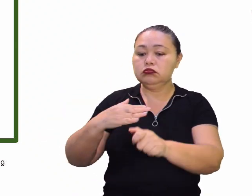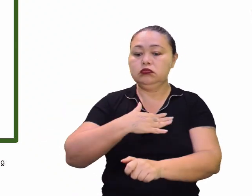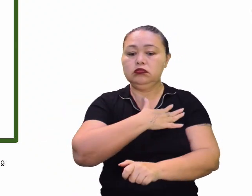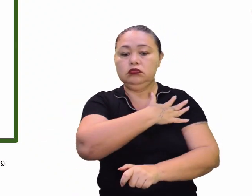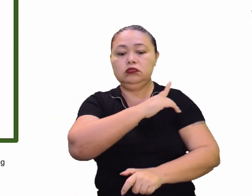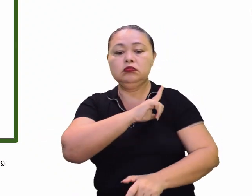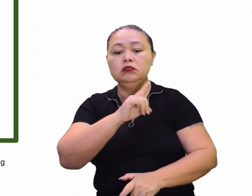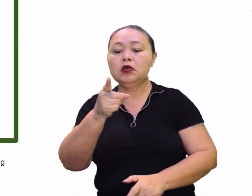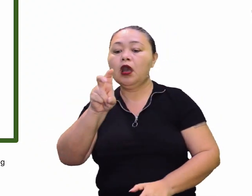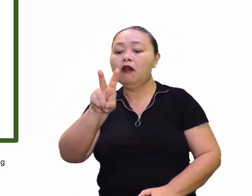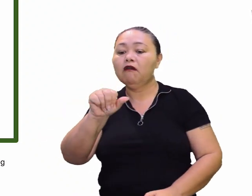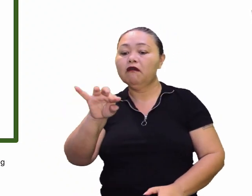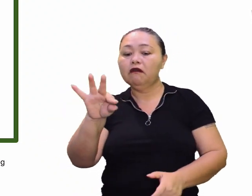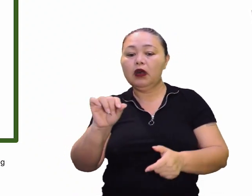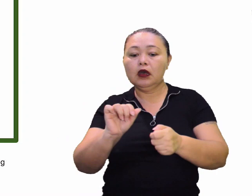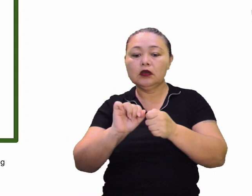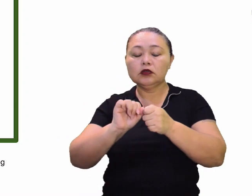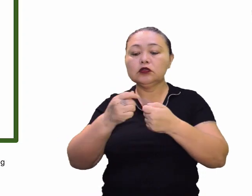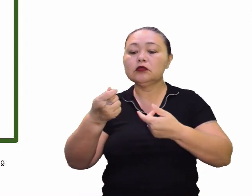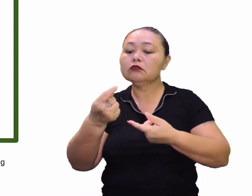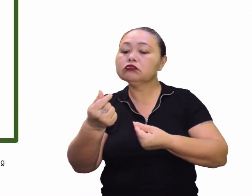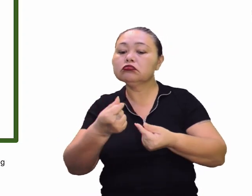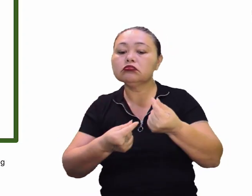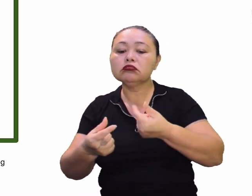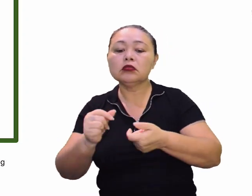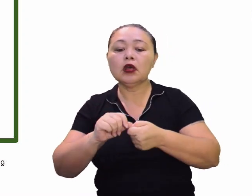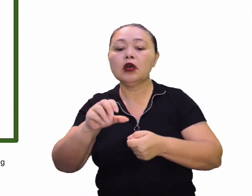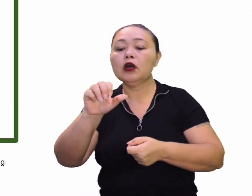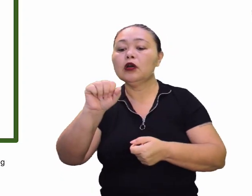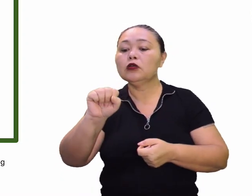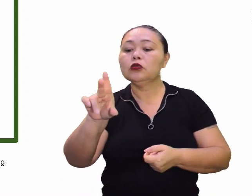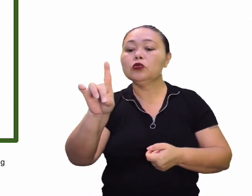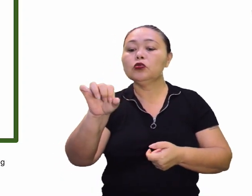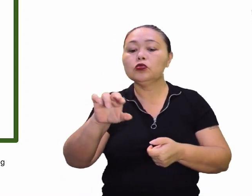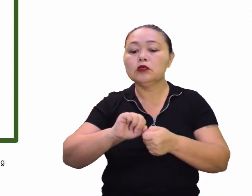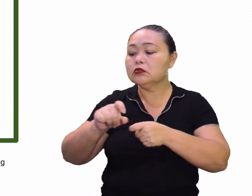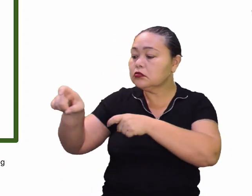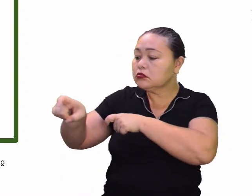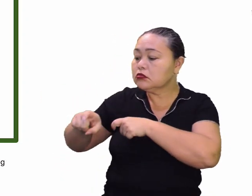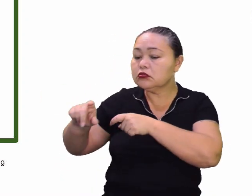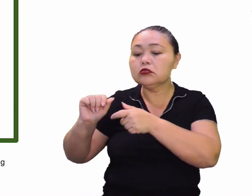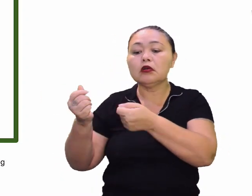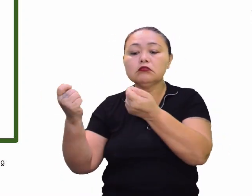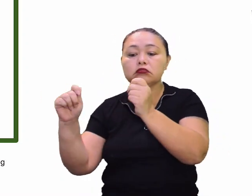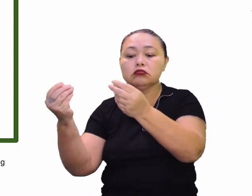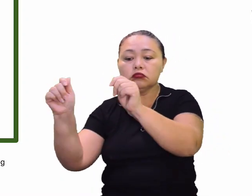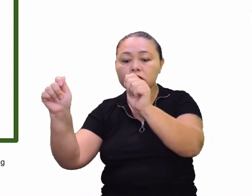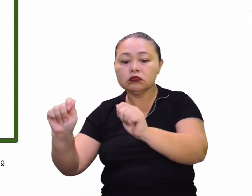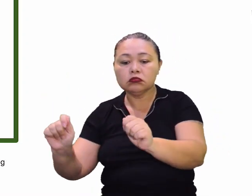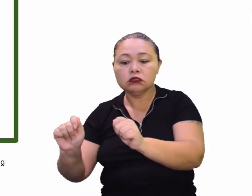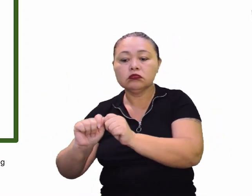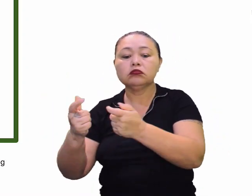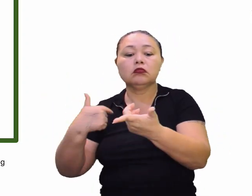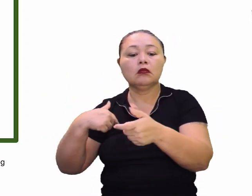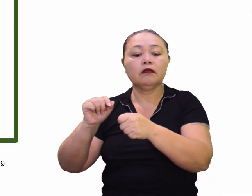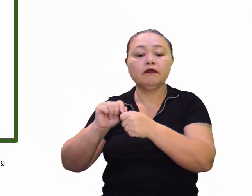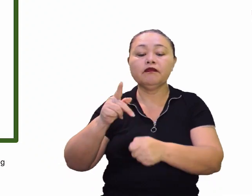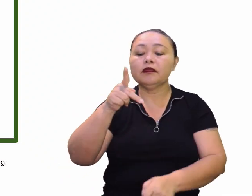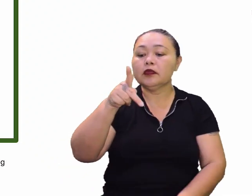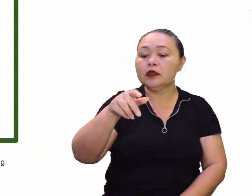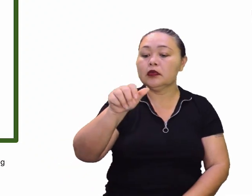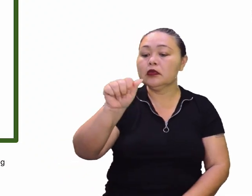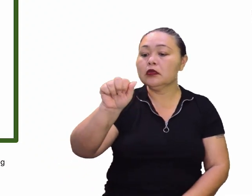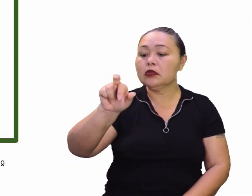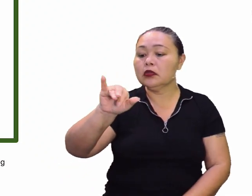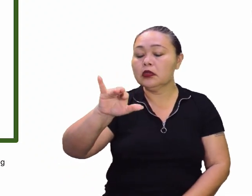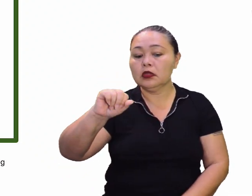tinha os comerciantes, sudras, camponeses, artesãos e operários. E nós tínhamos os párias, que não faziam nem parte do deus